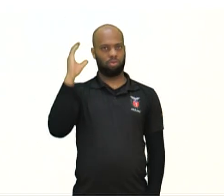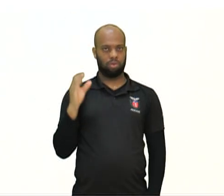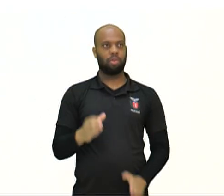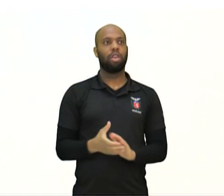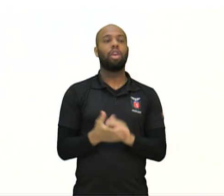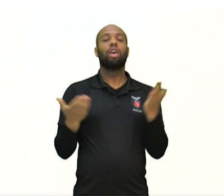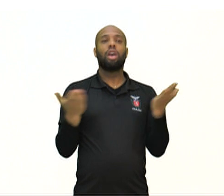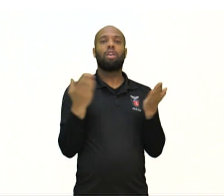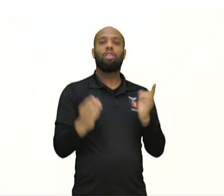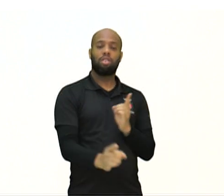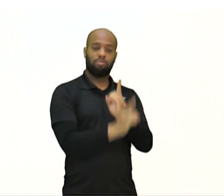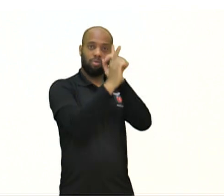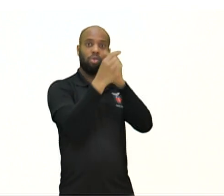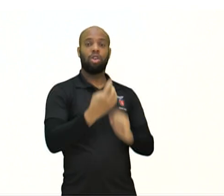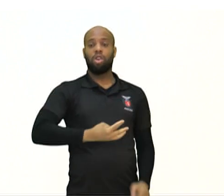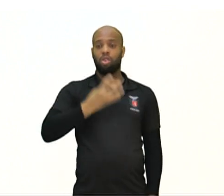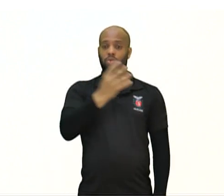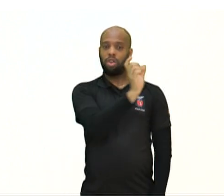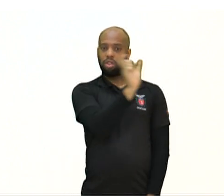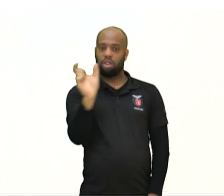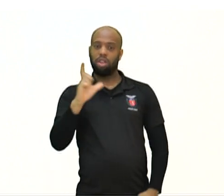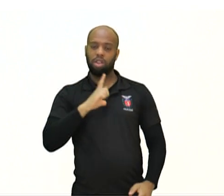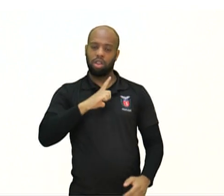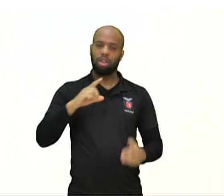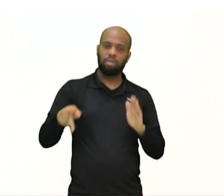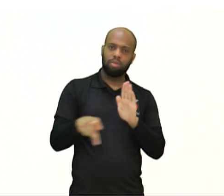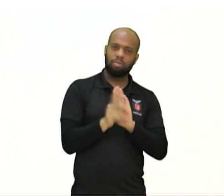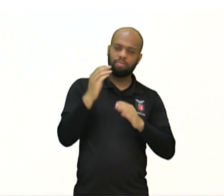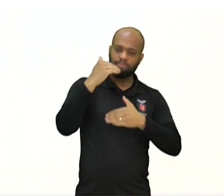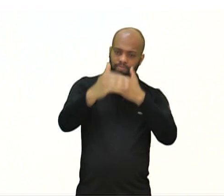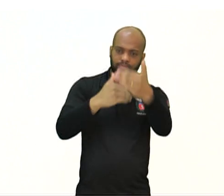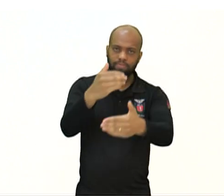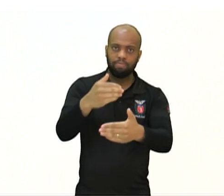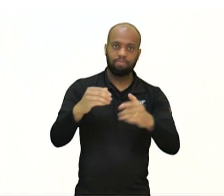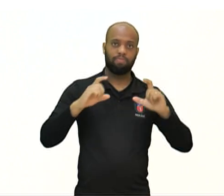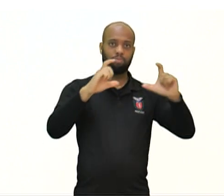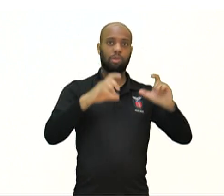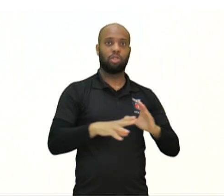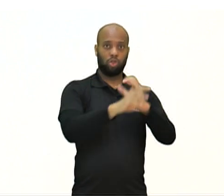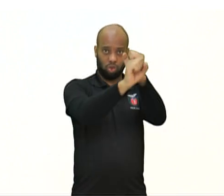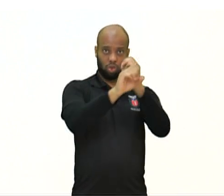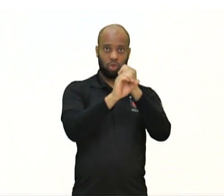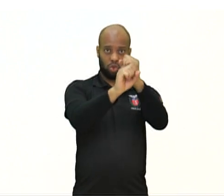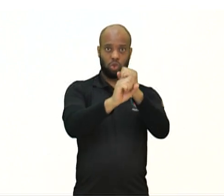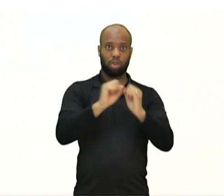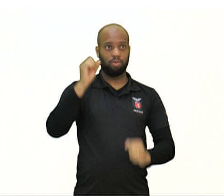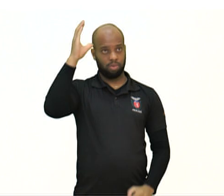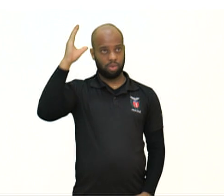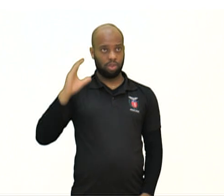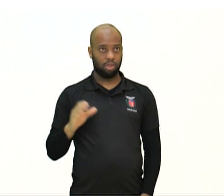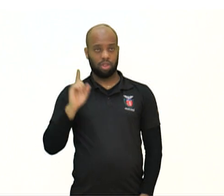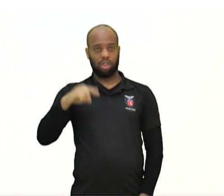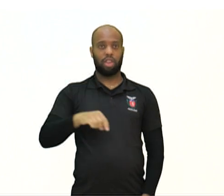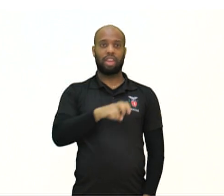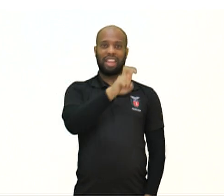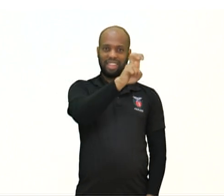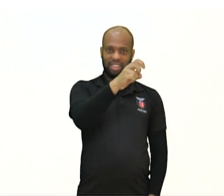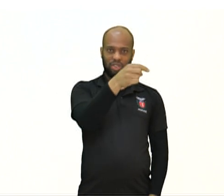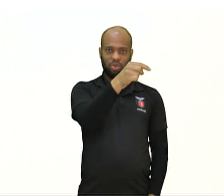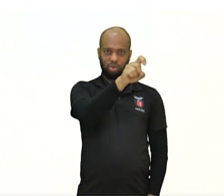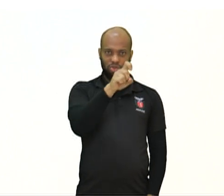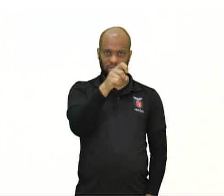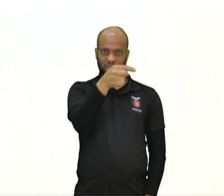Determine o quarto termo no desenvolvimento do binômio 5x menos 1 elevado